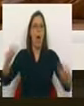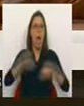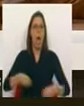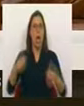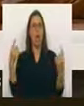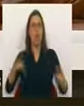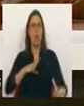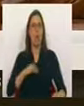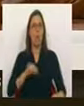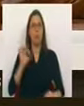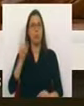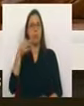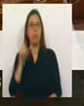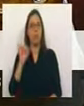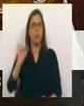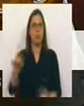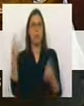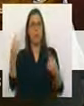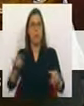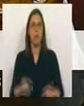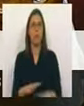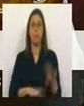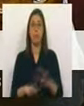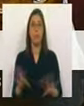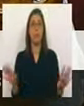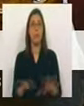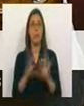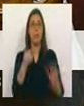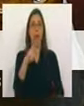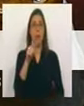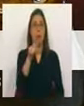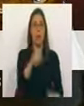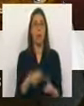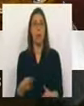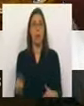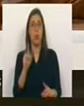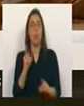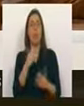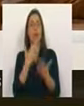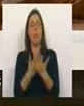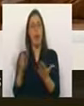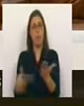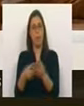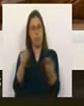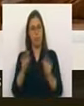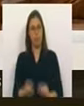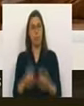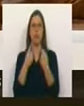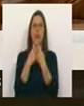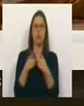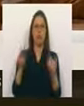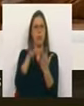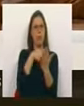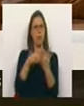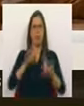para além do mundo comunista. Não fizemos como o Bloco de Esquerda, que compõe uma proposta de matriz